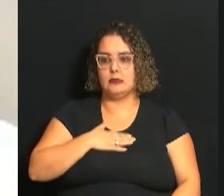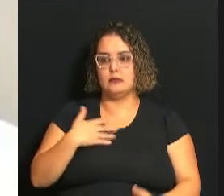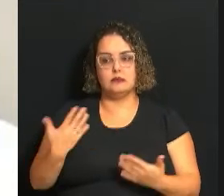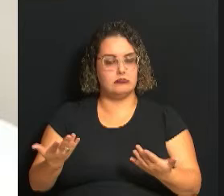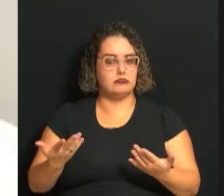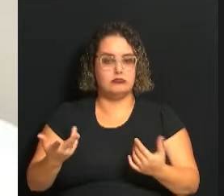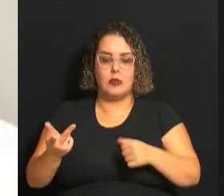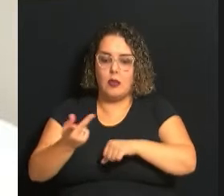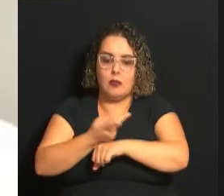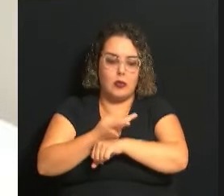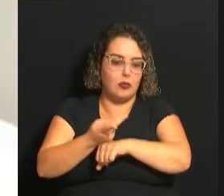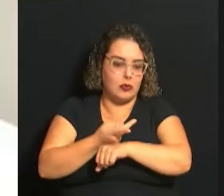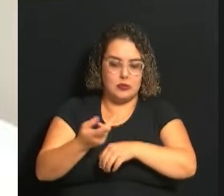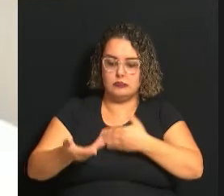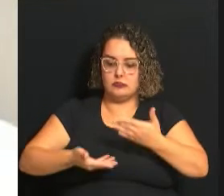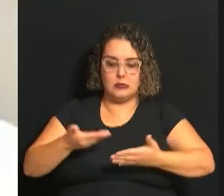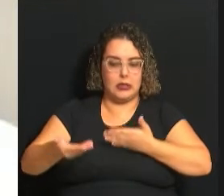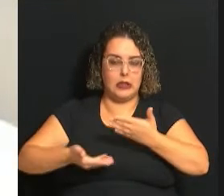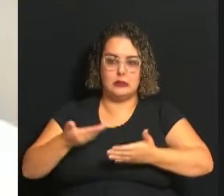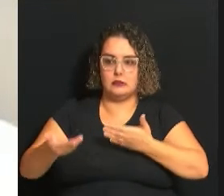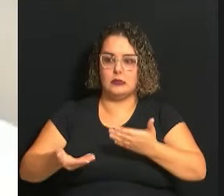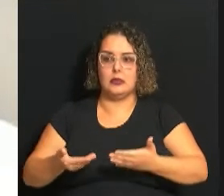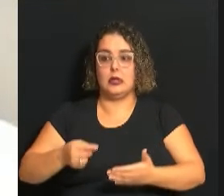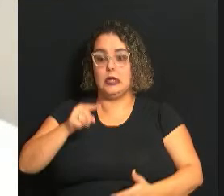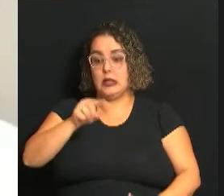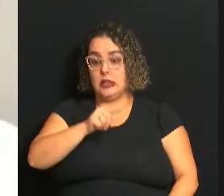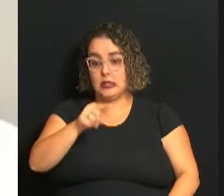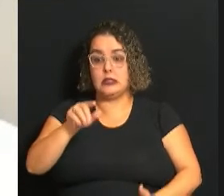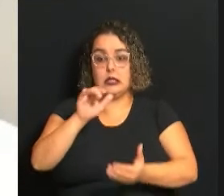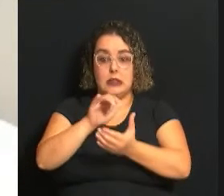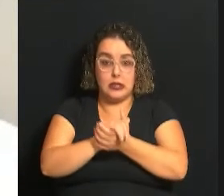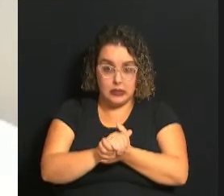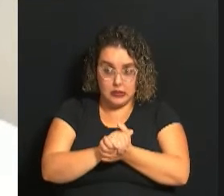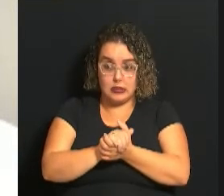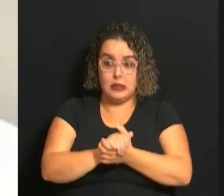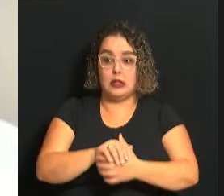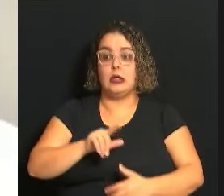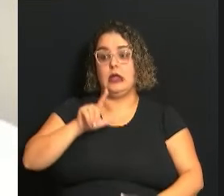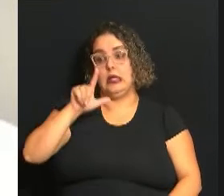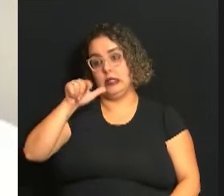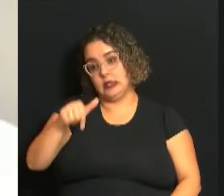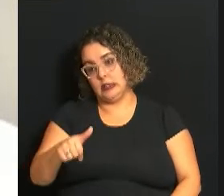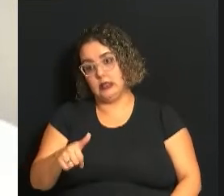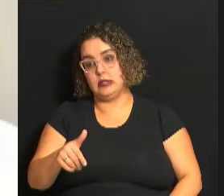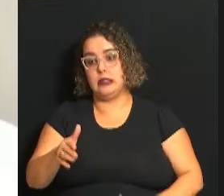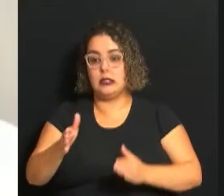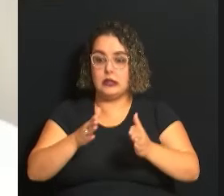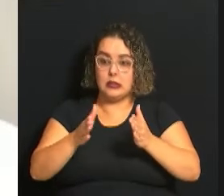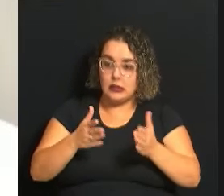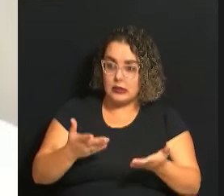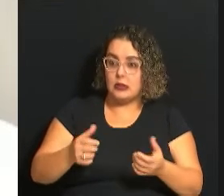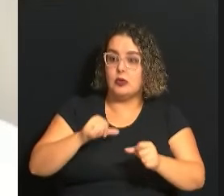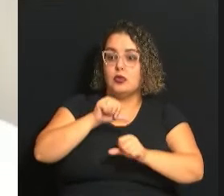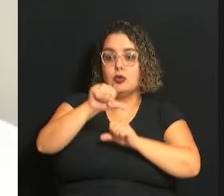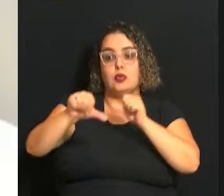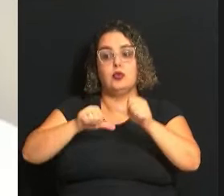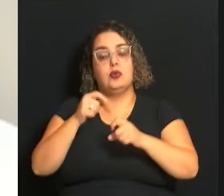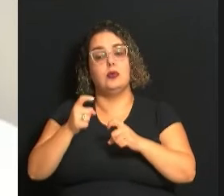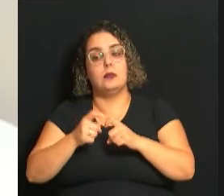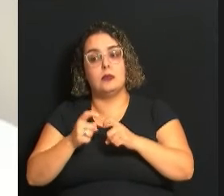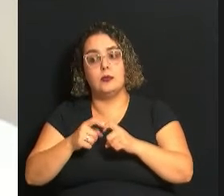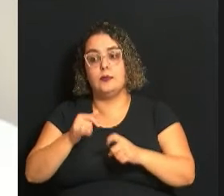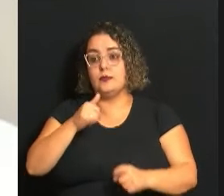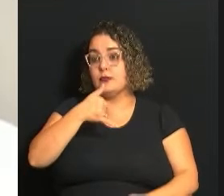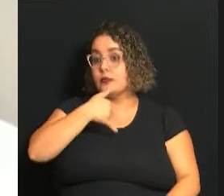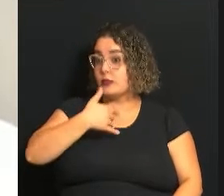de tratamento, enfim, né, cancelei o casamento. Depois, nesse, né, inteirinho, eu tive que trocar de médico. Infelizmente, ele não